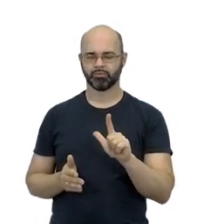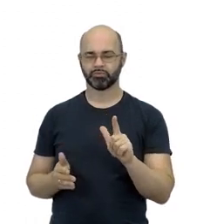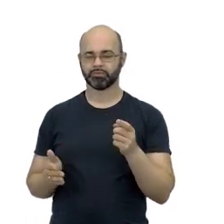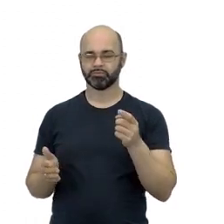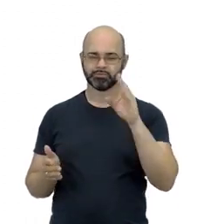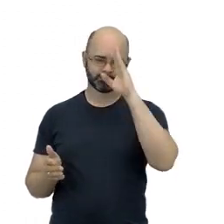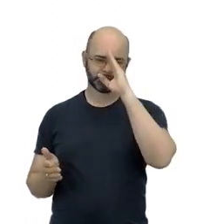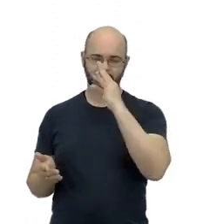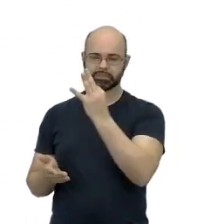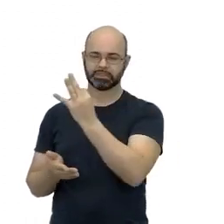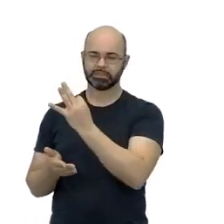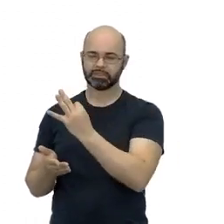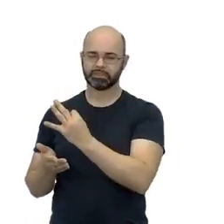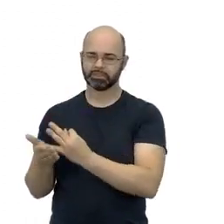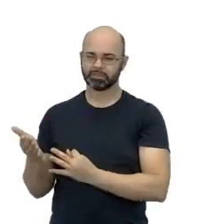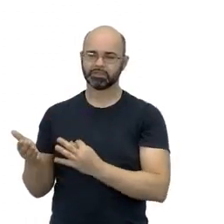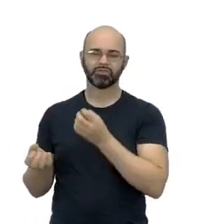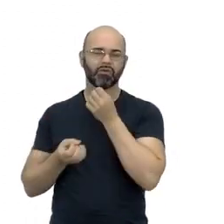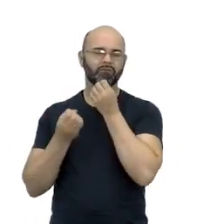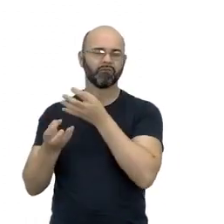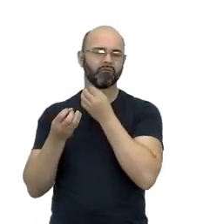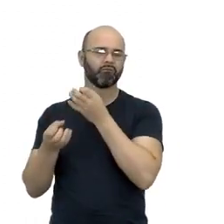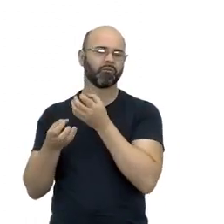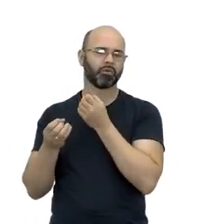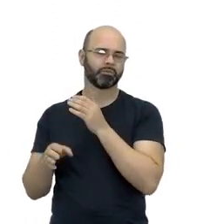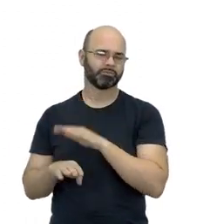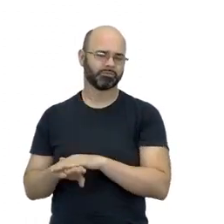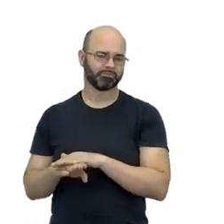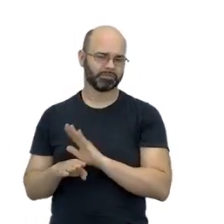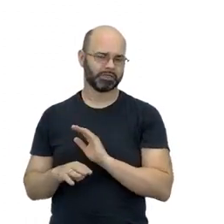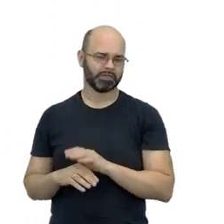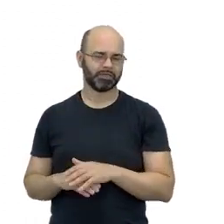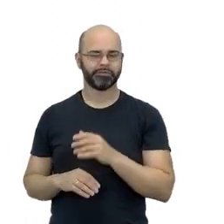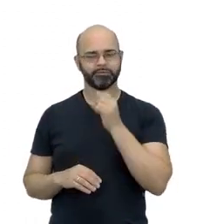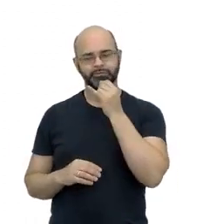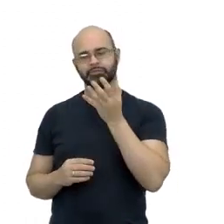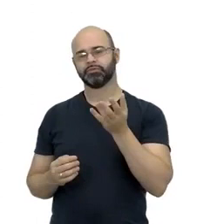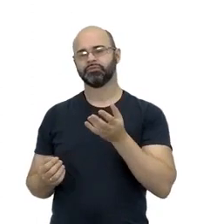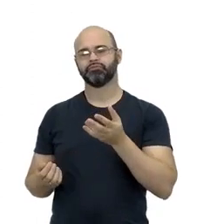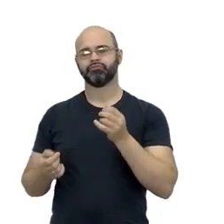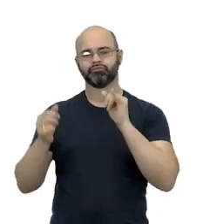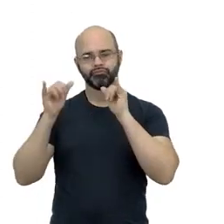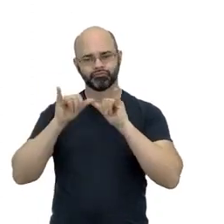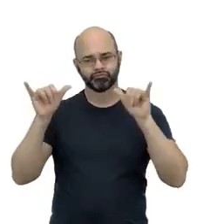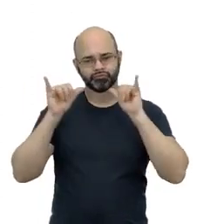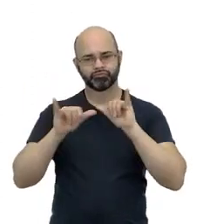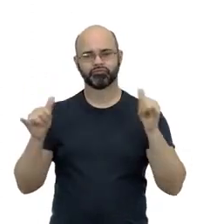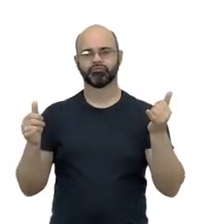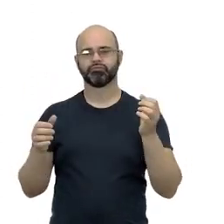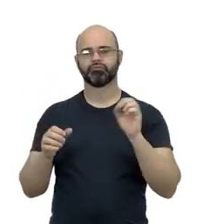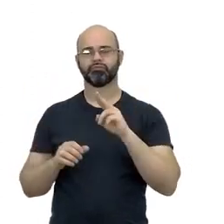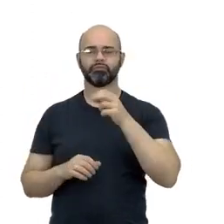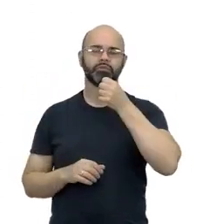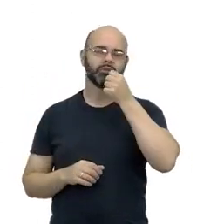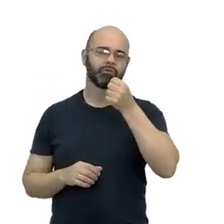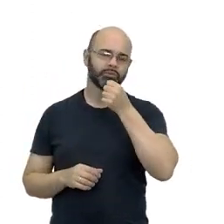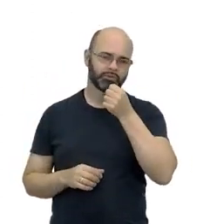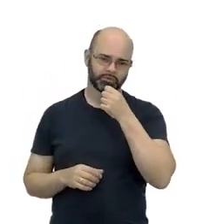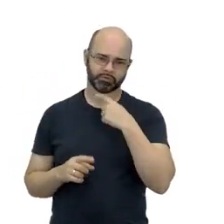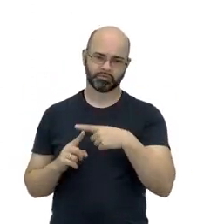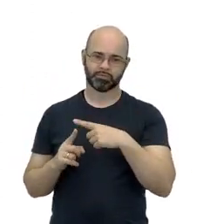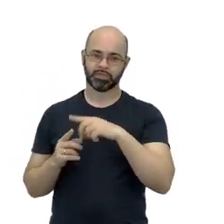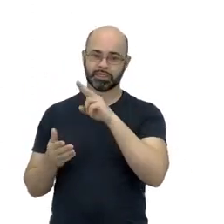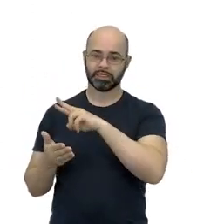de caráter mais informativo, por exemplo, as notícias, as reportagens. Porque a leitura